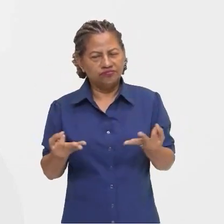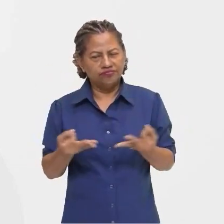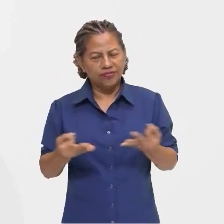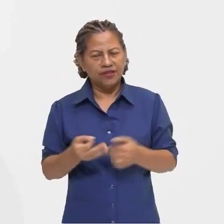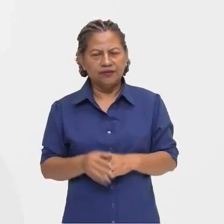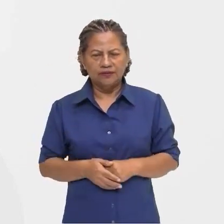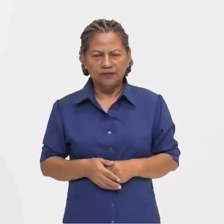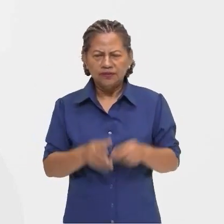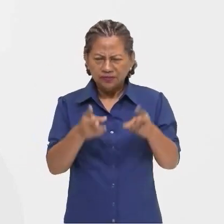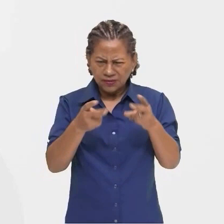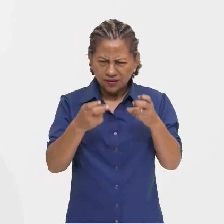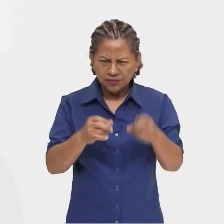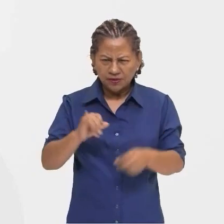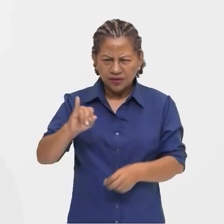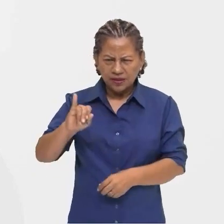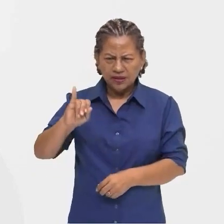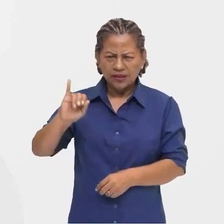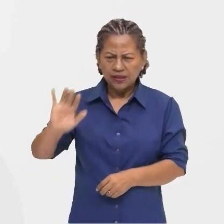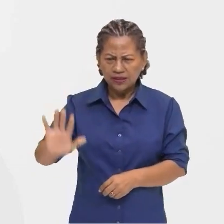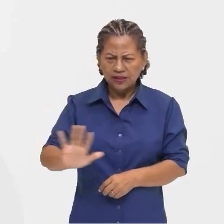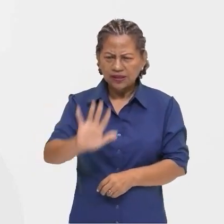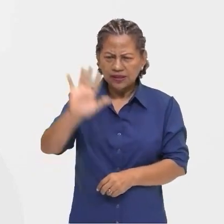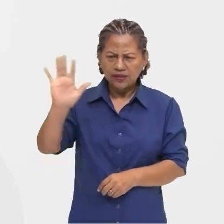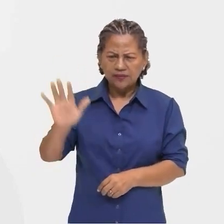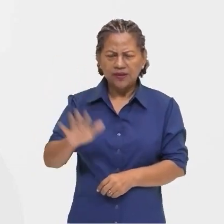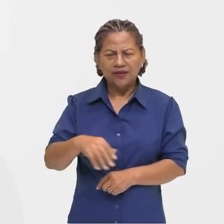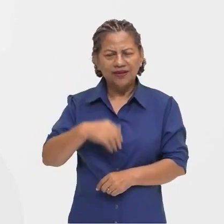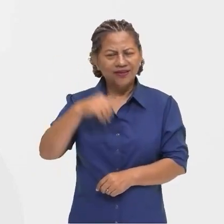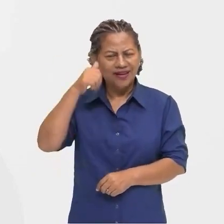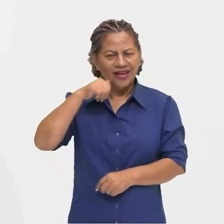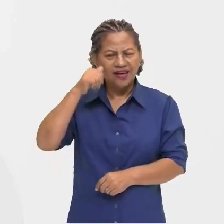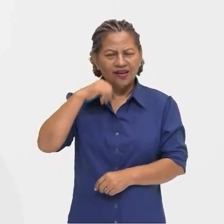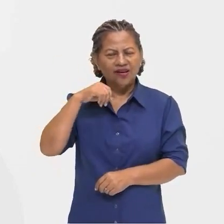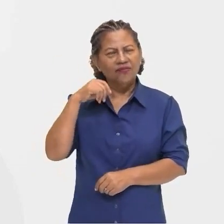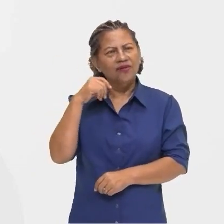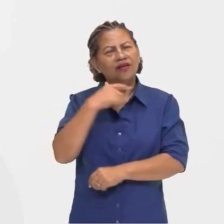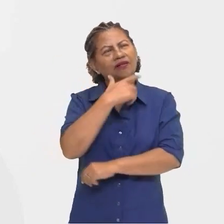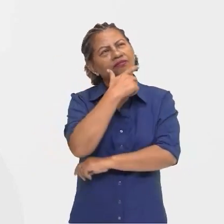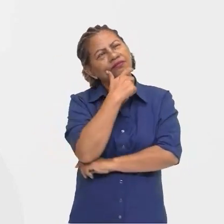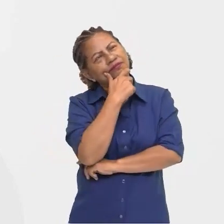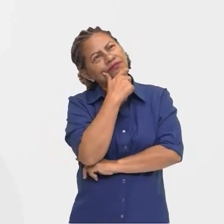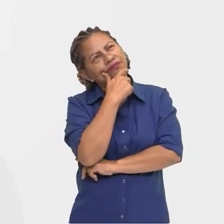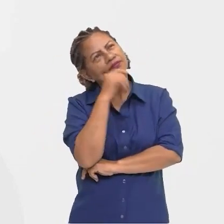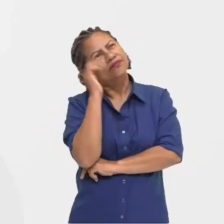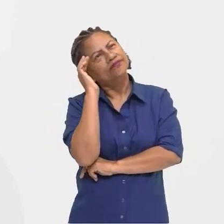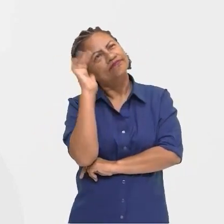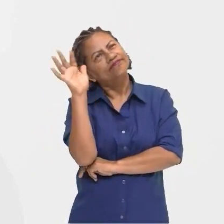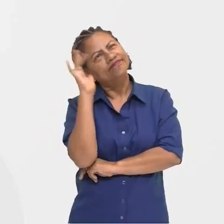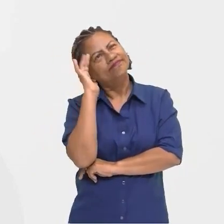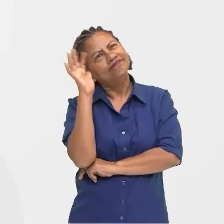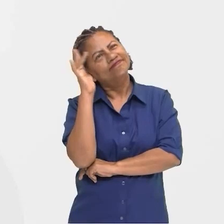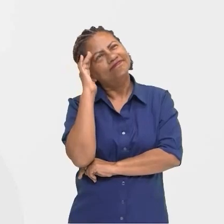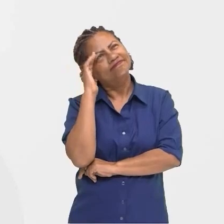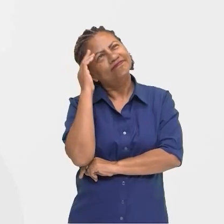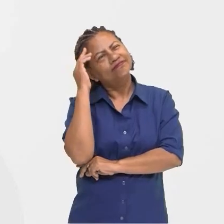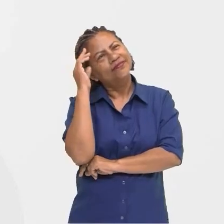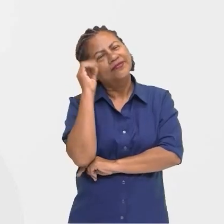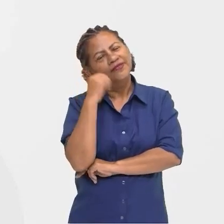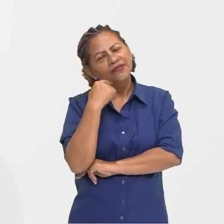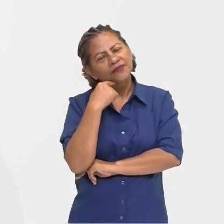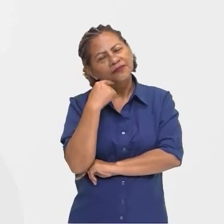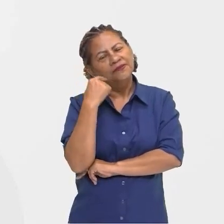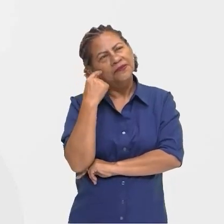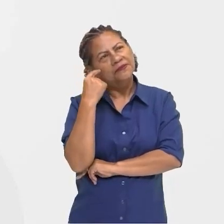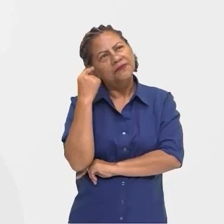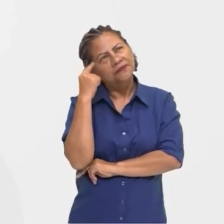O que a nossa personagem da imagem está fazendo? Ela está pensando sobre as várias possibilidades